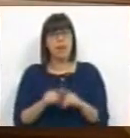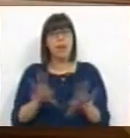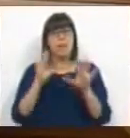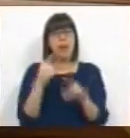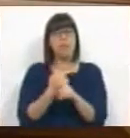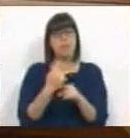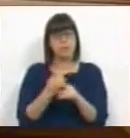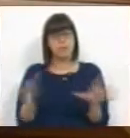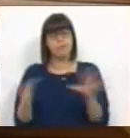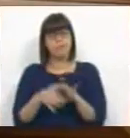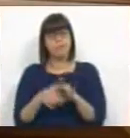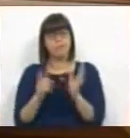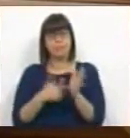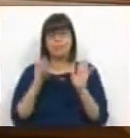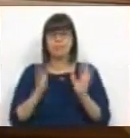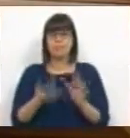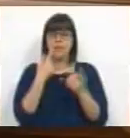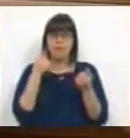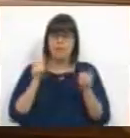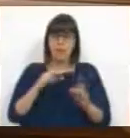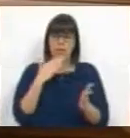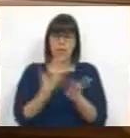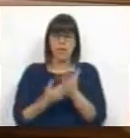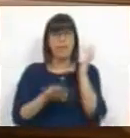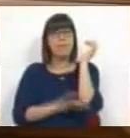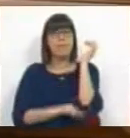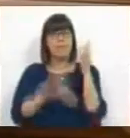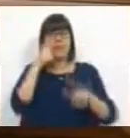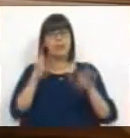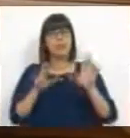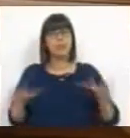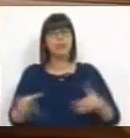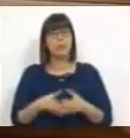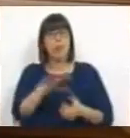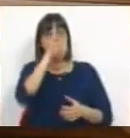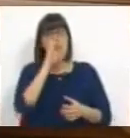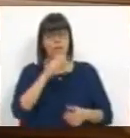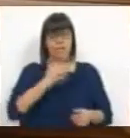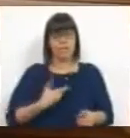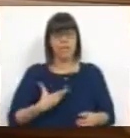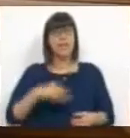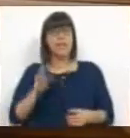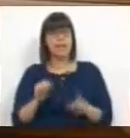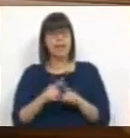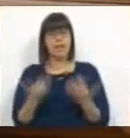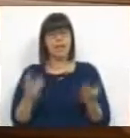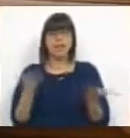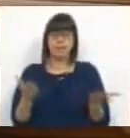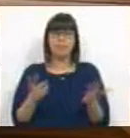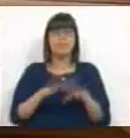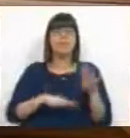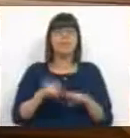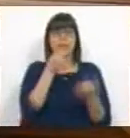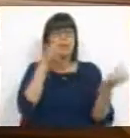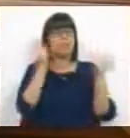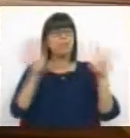mas também no que diz respeito da necessidade de devolver as freguesias às populações que o Governo do PSD-CDS acabou por